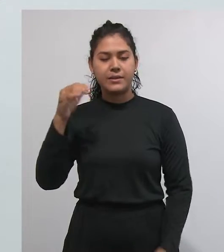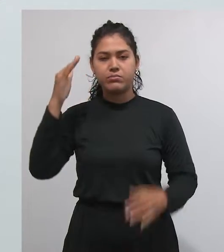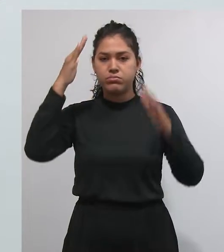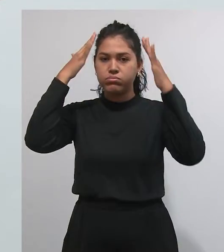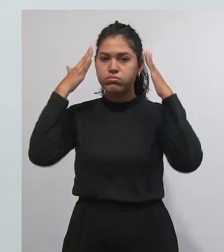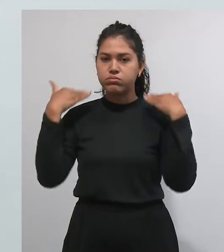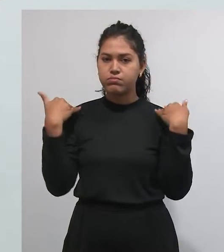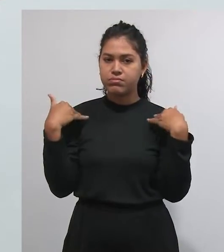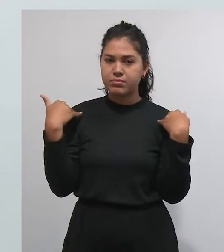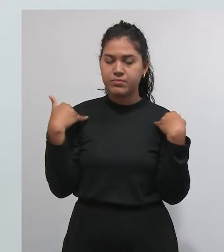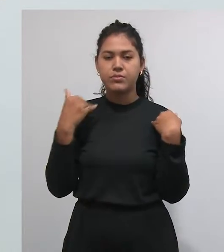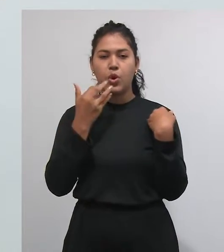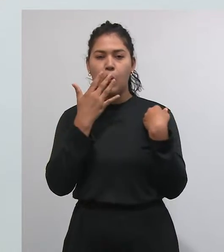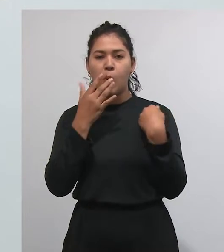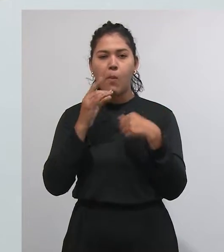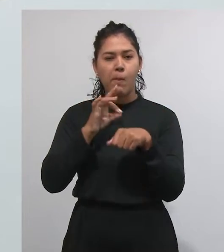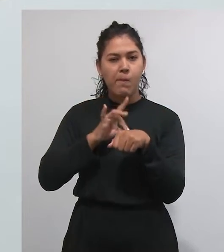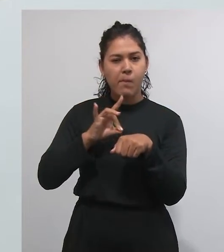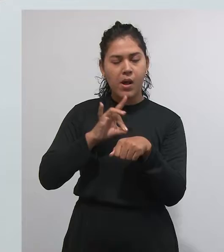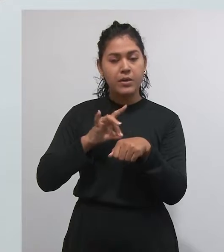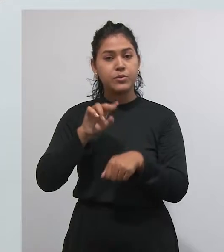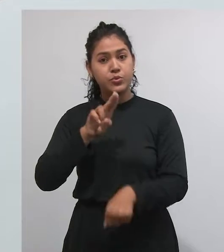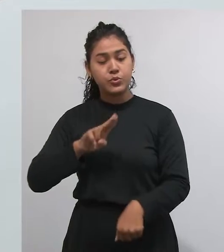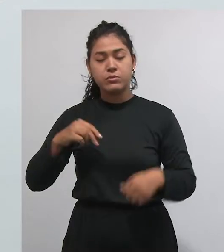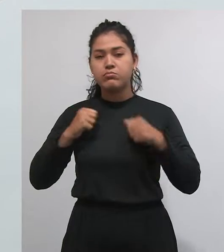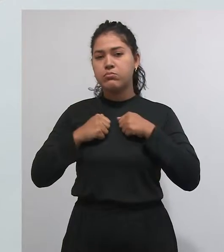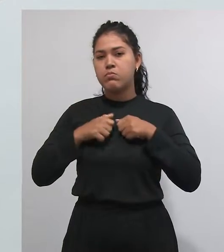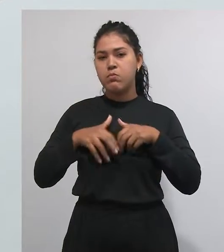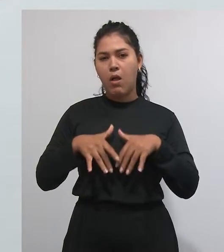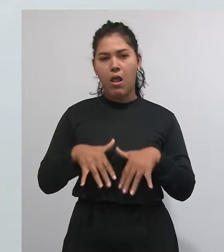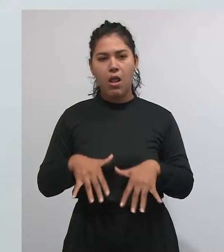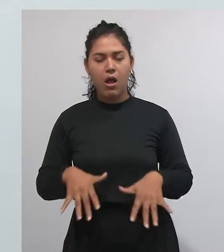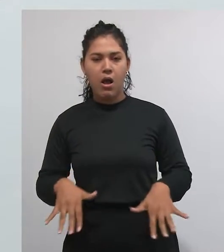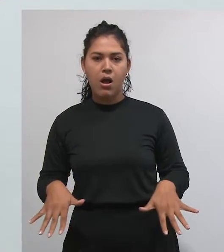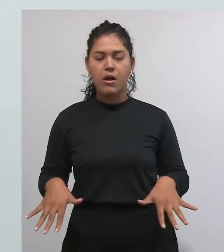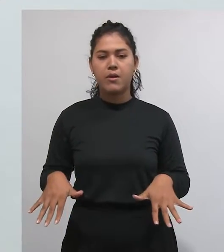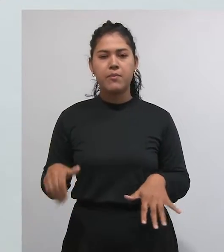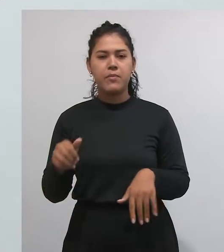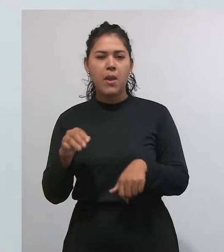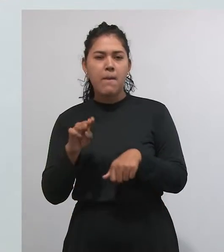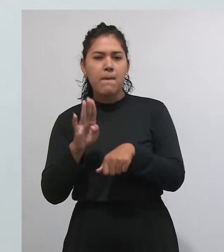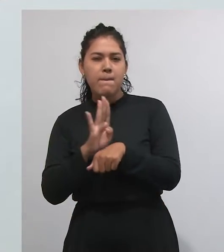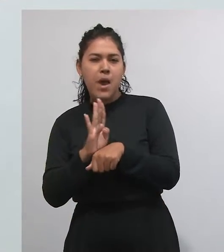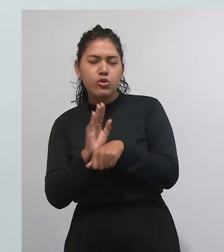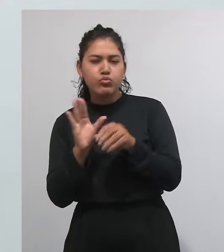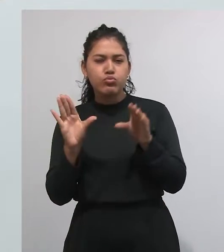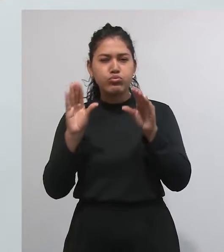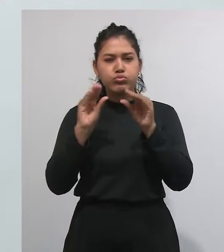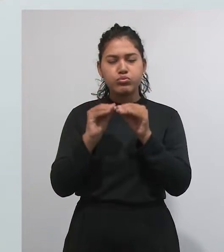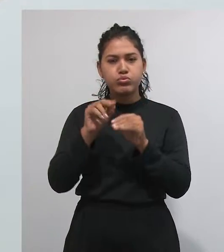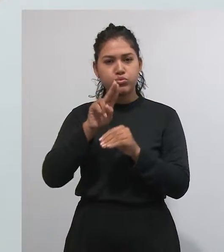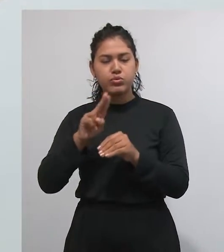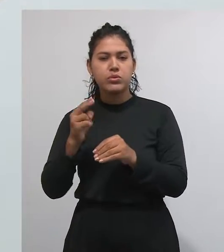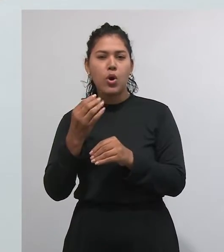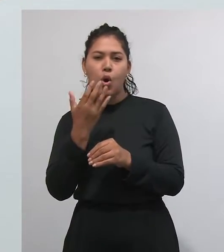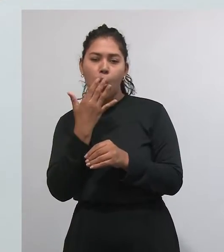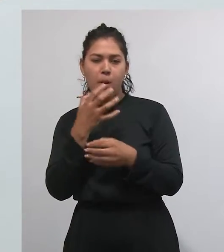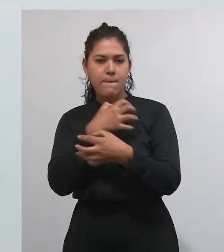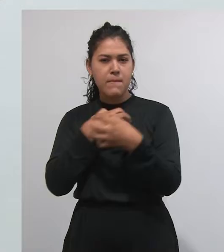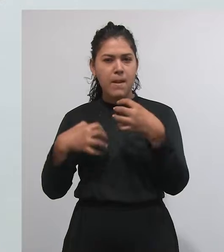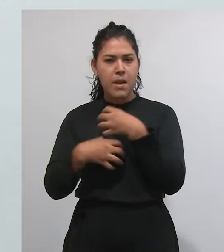cabelos pretos na altura do ombro, estou com um vestido de fundo bege com